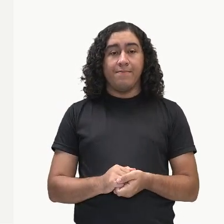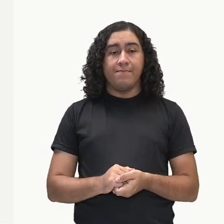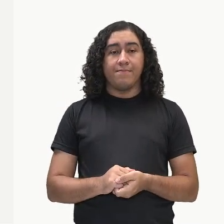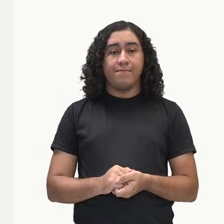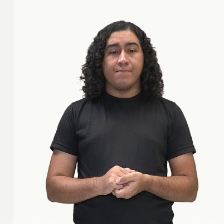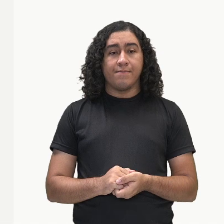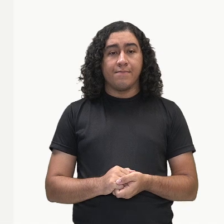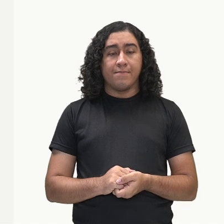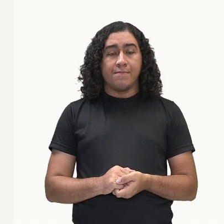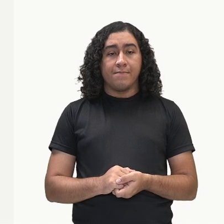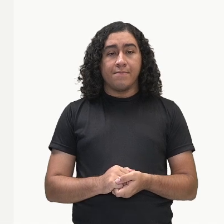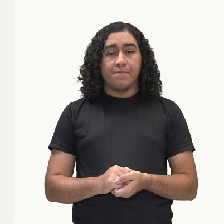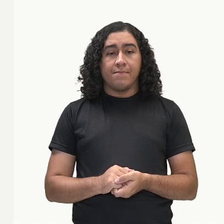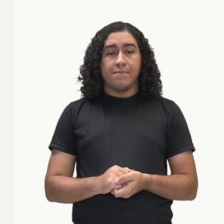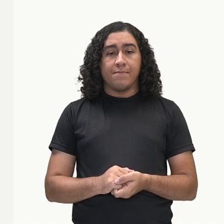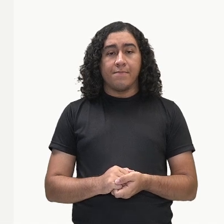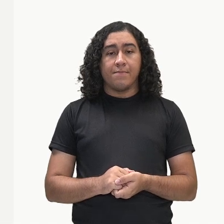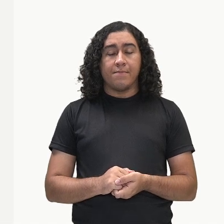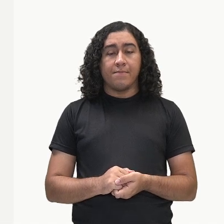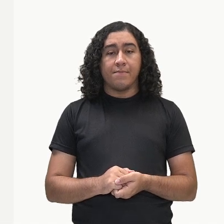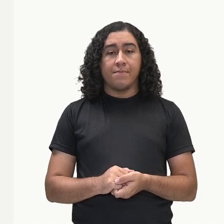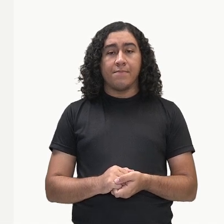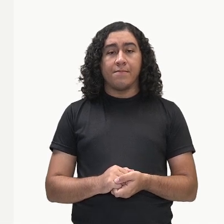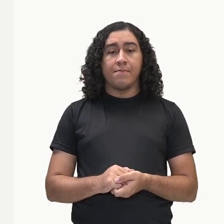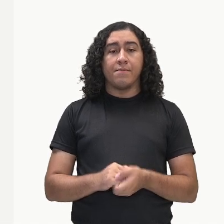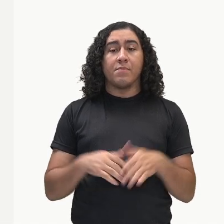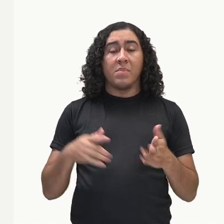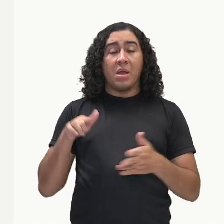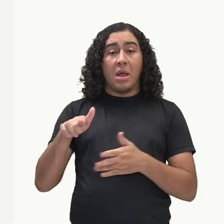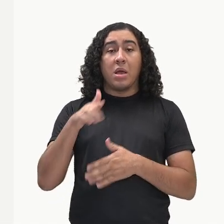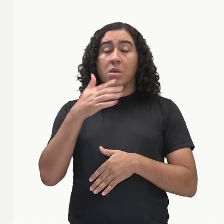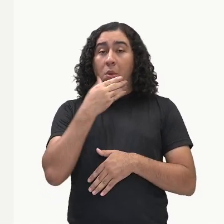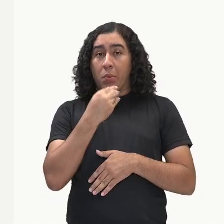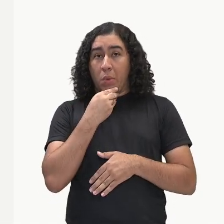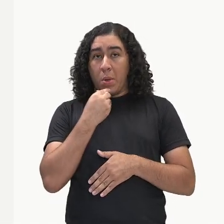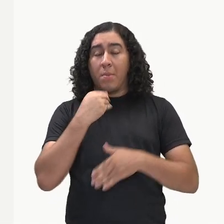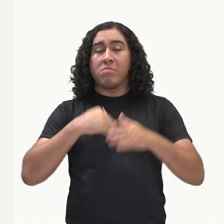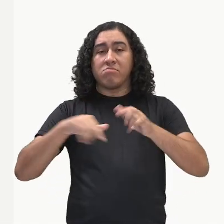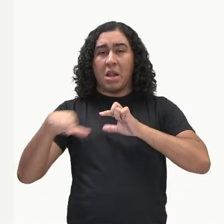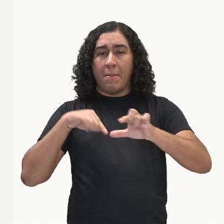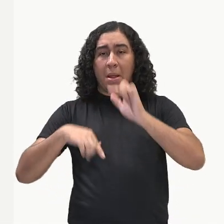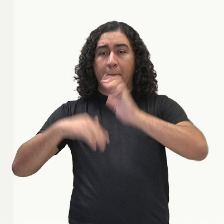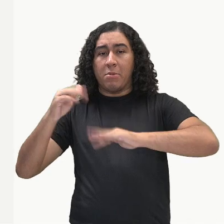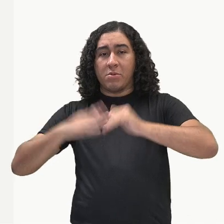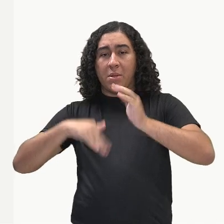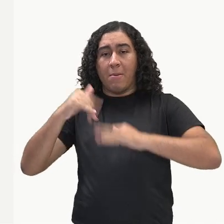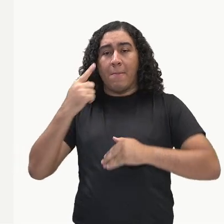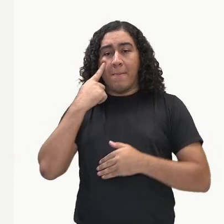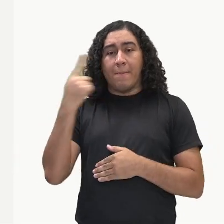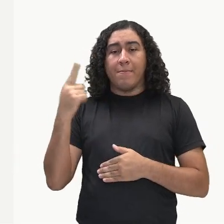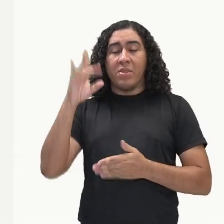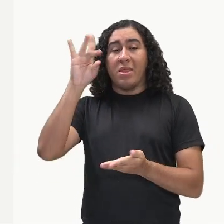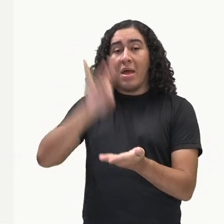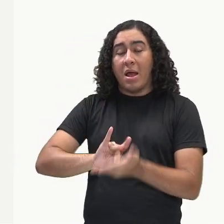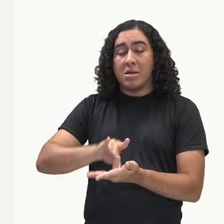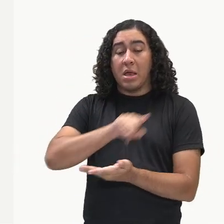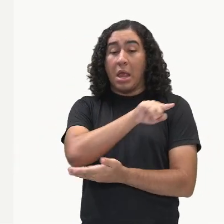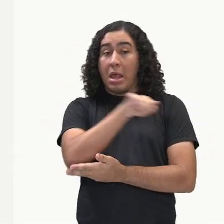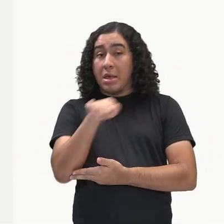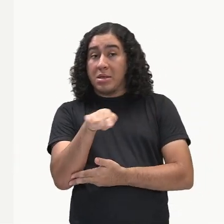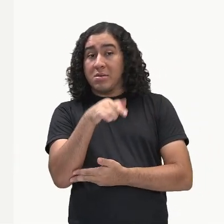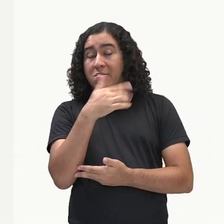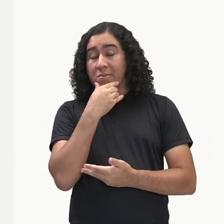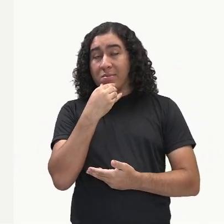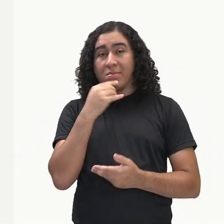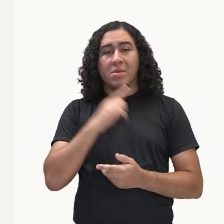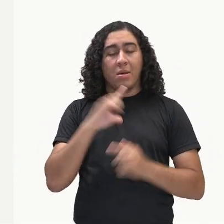They are longshoremen, né? Eles são estivadores. Aqui eu estou afirmando, ó. They, eles ou elas. O verbo to be